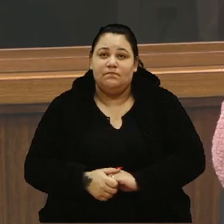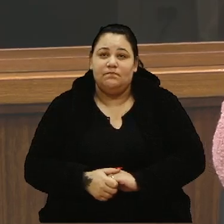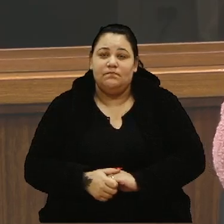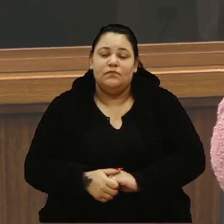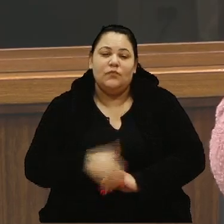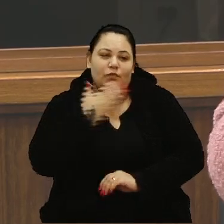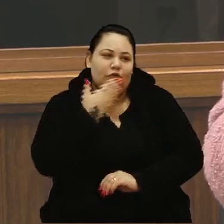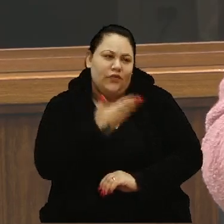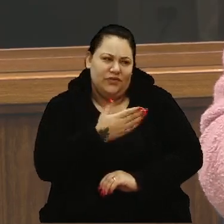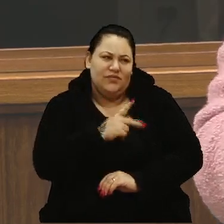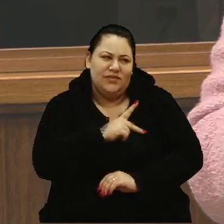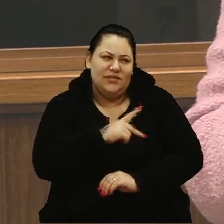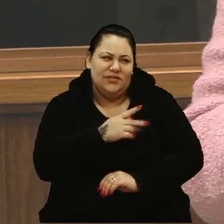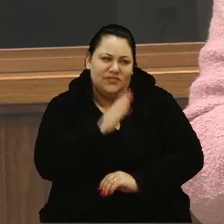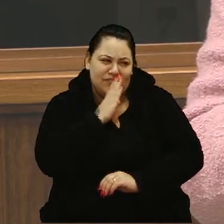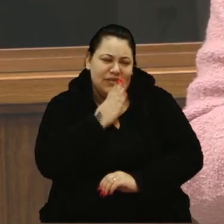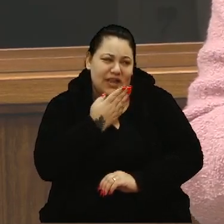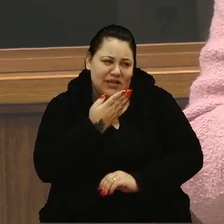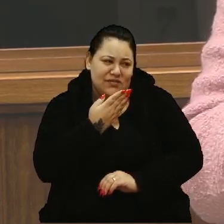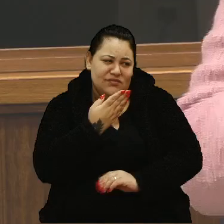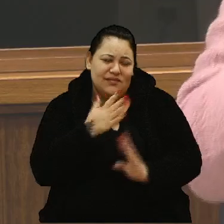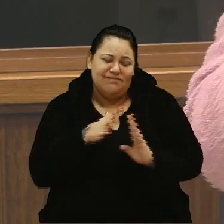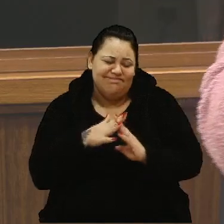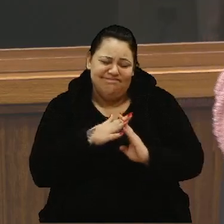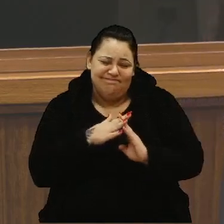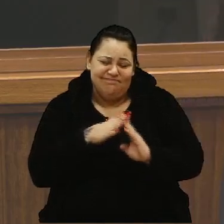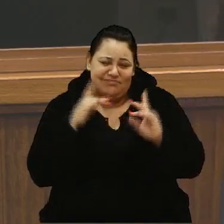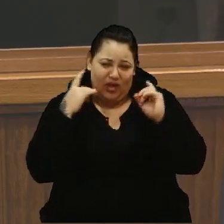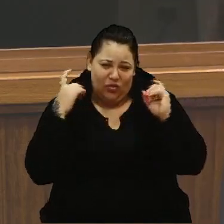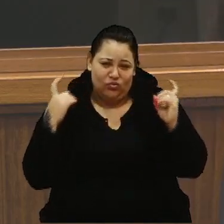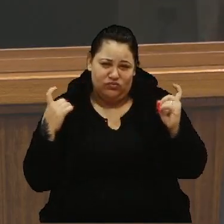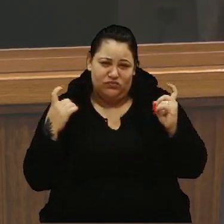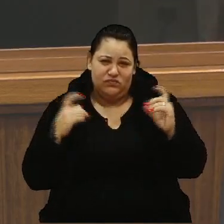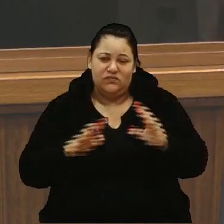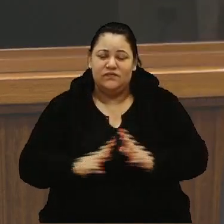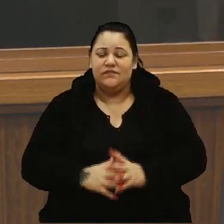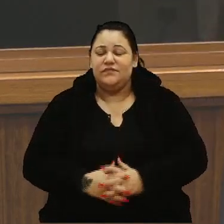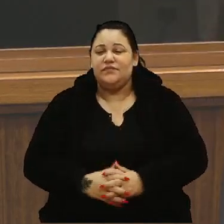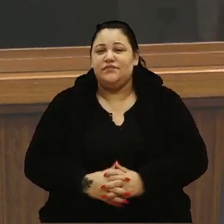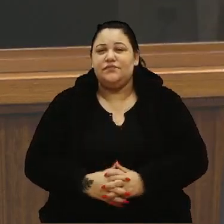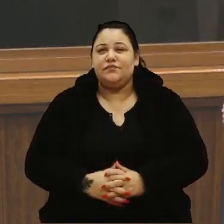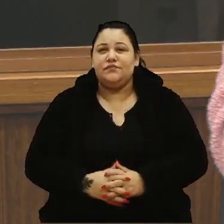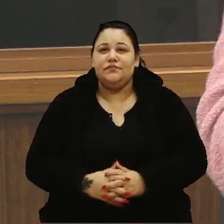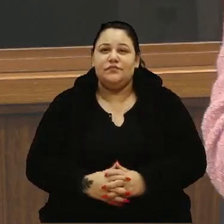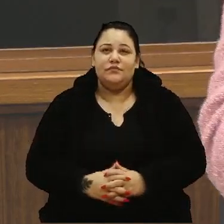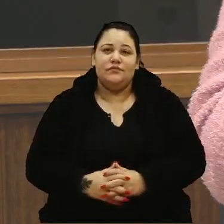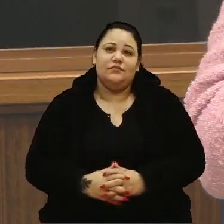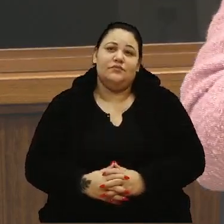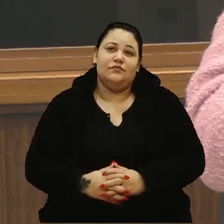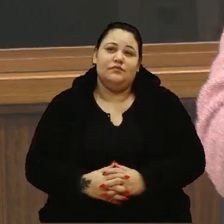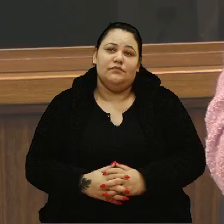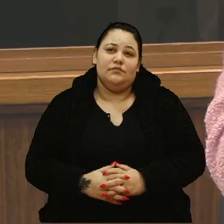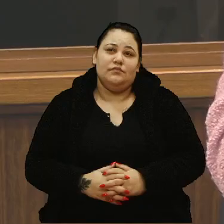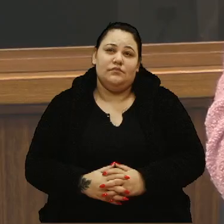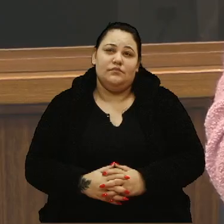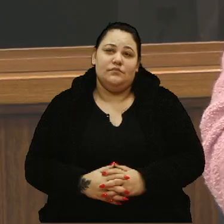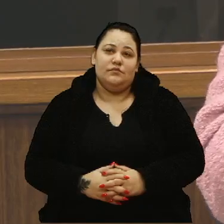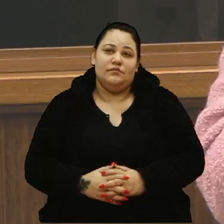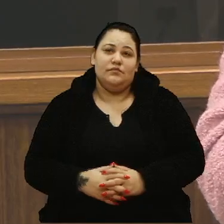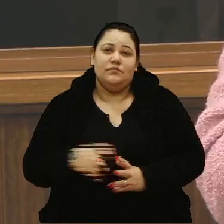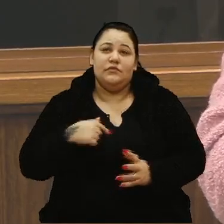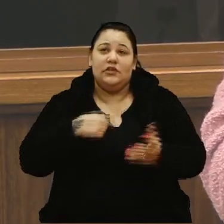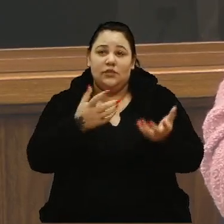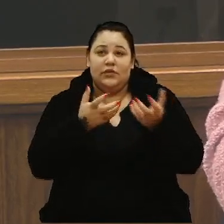Por favor, presidente, tá meio atrapalhando. Então, eu gostaria, né, de que